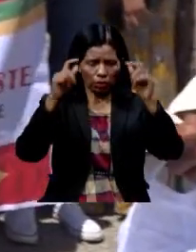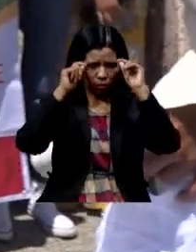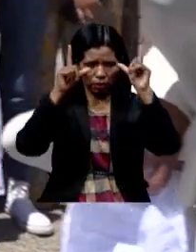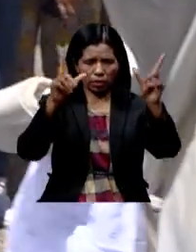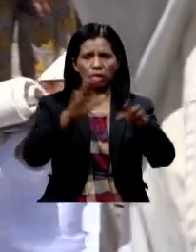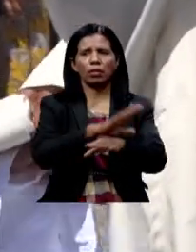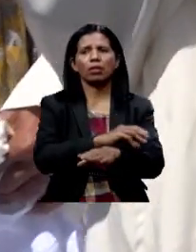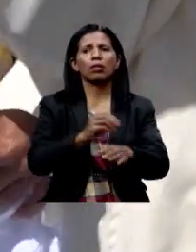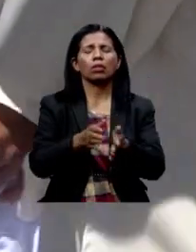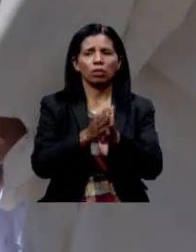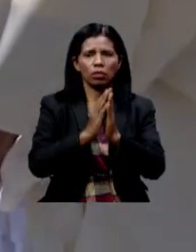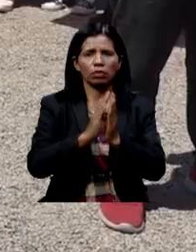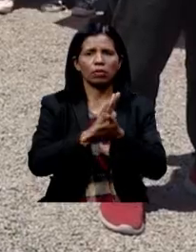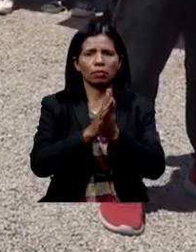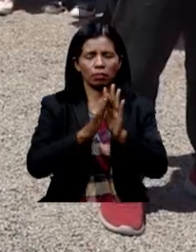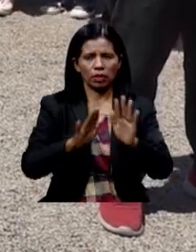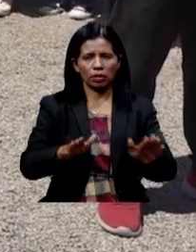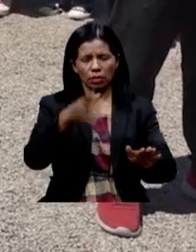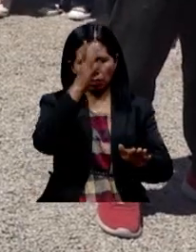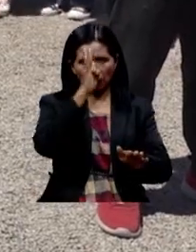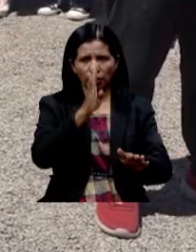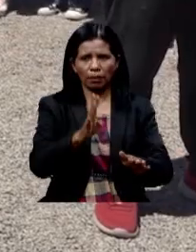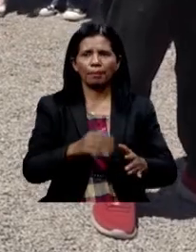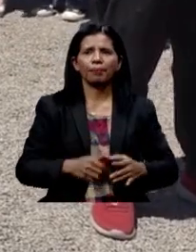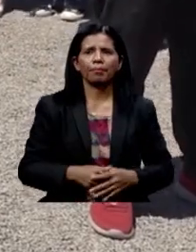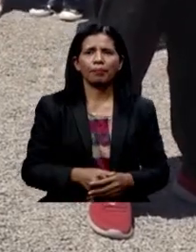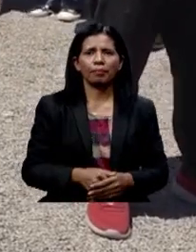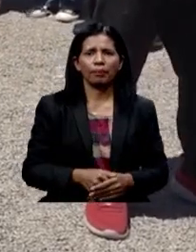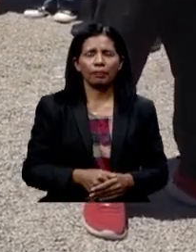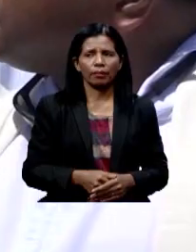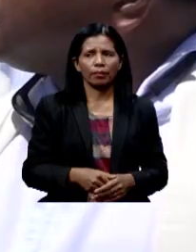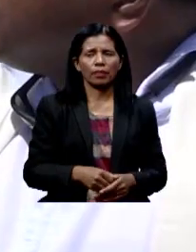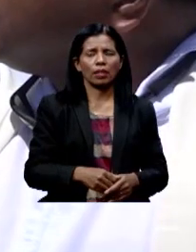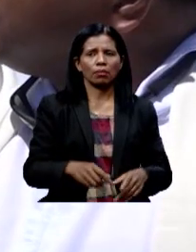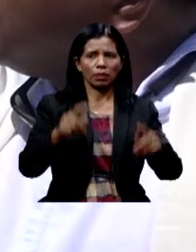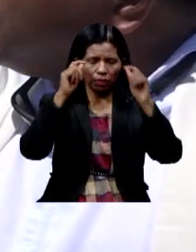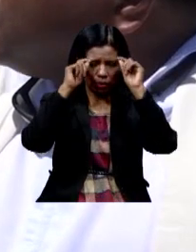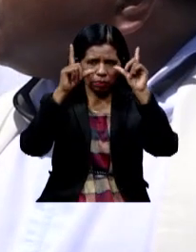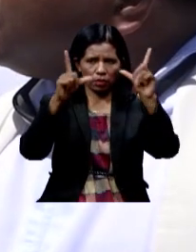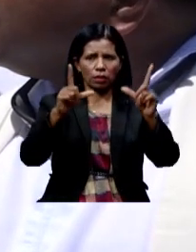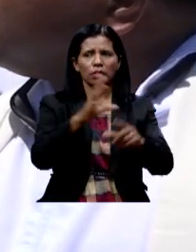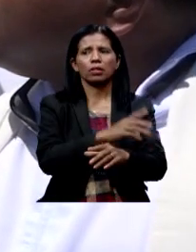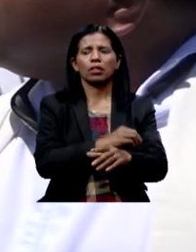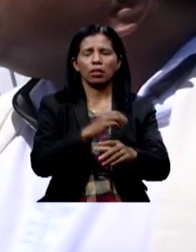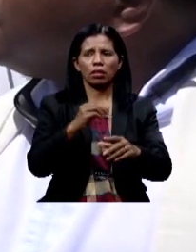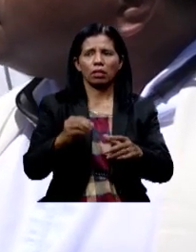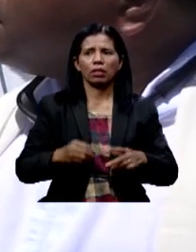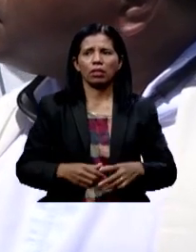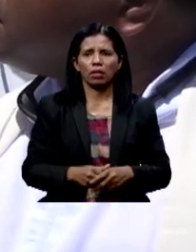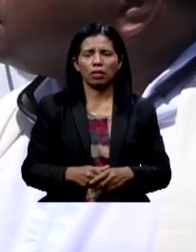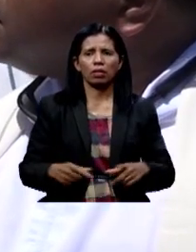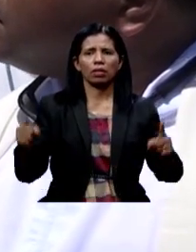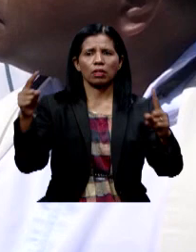Timor-Leste, no Russo Mos Benção Maroma Knian. Estive para ir a Timor-Leste no contexto